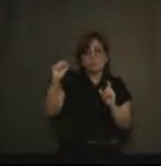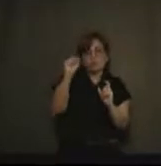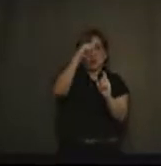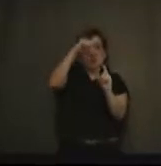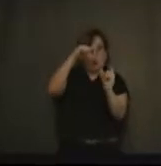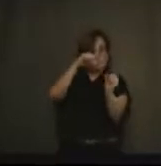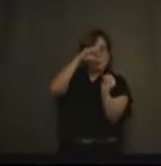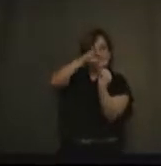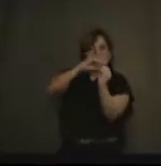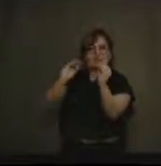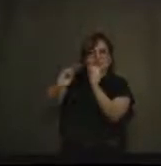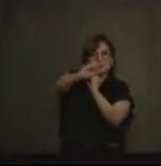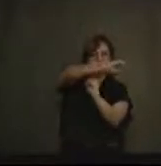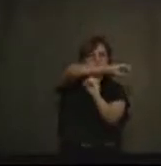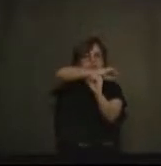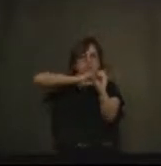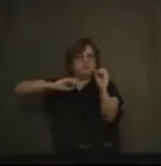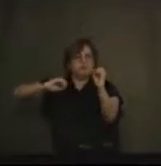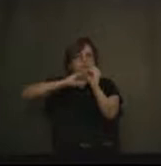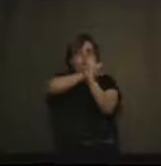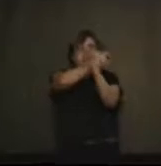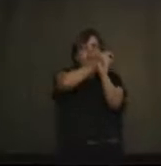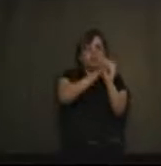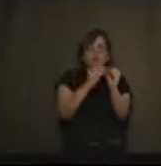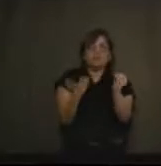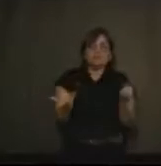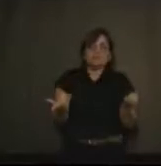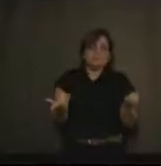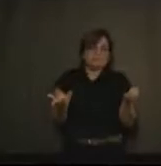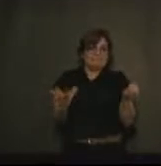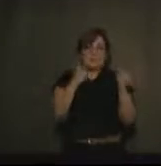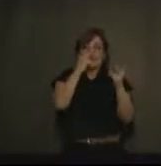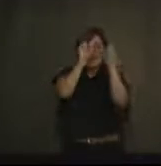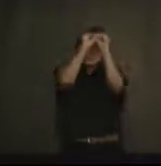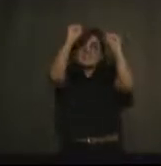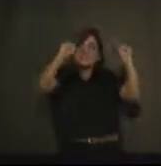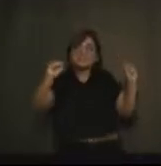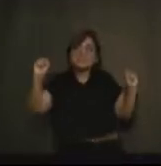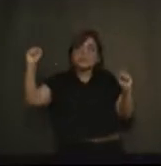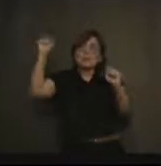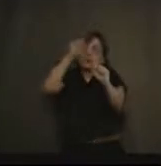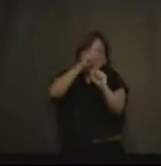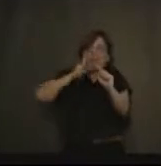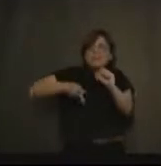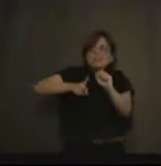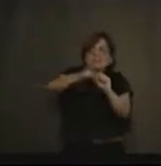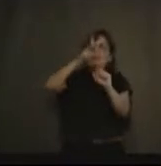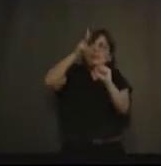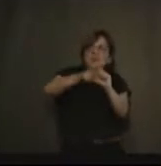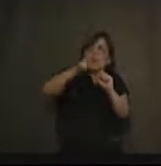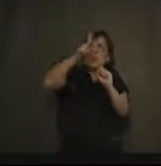da estabilidade do sistema solar. O sistema solar vai ficar essencialmente como ele está, ou ao longo